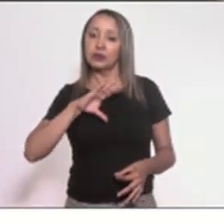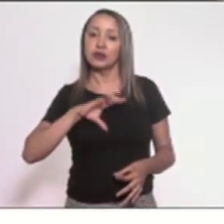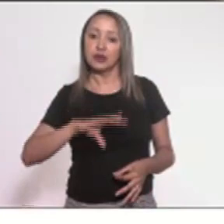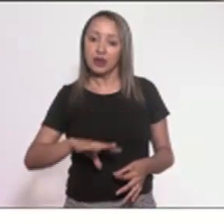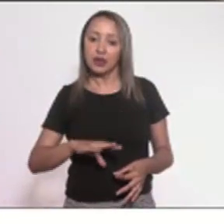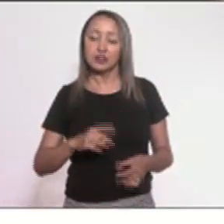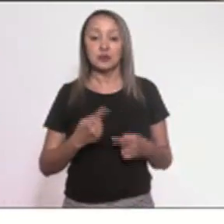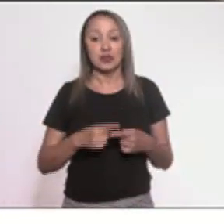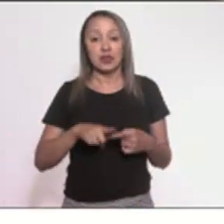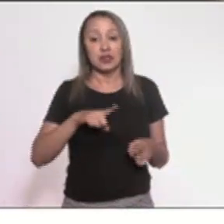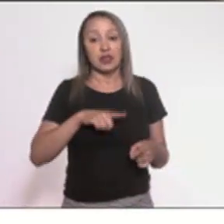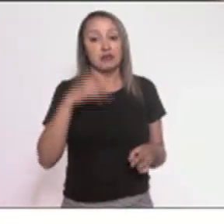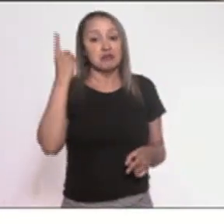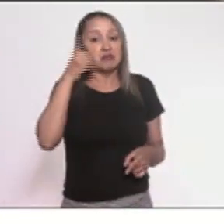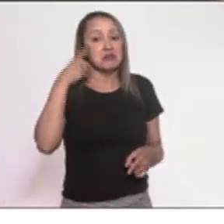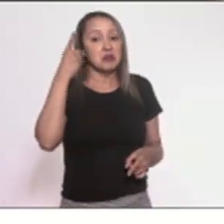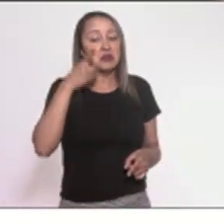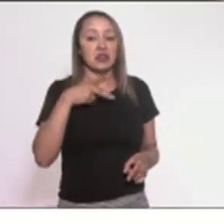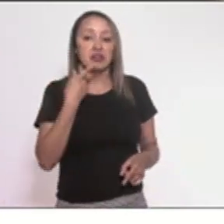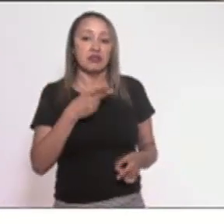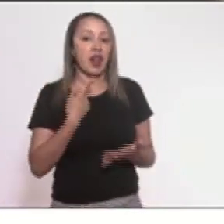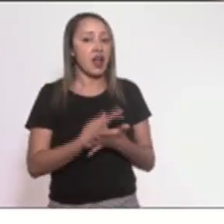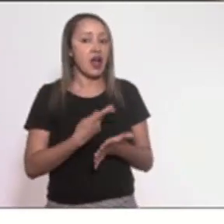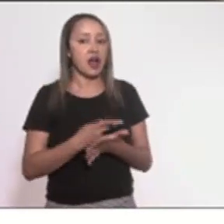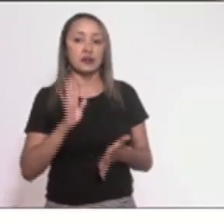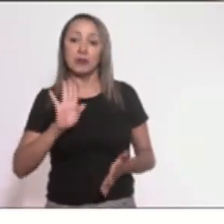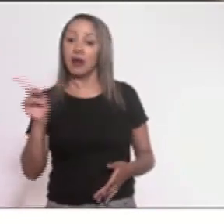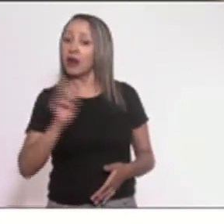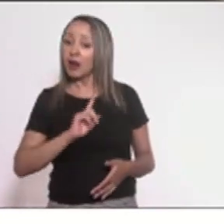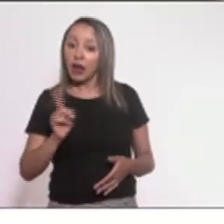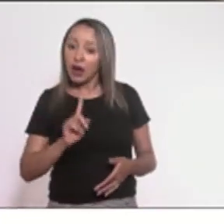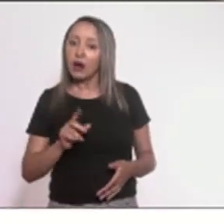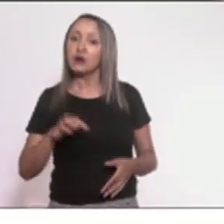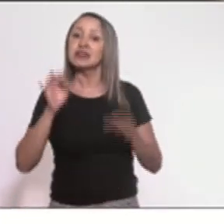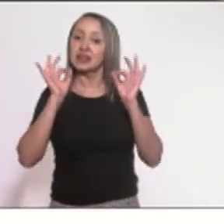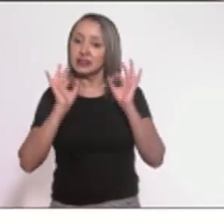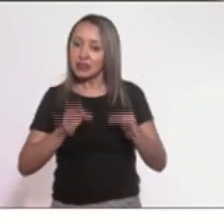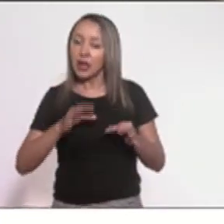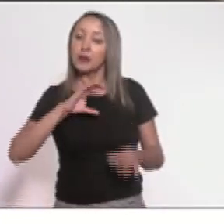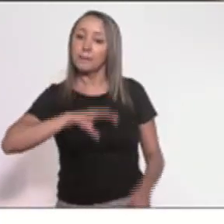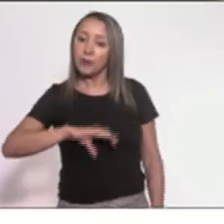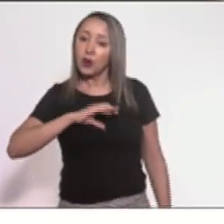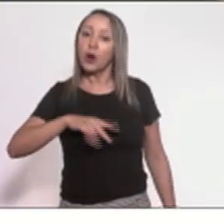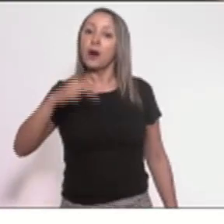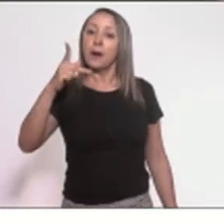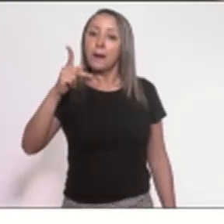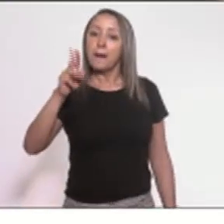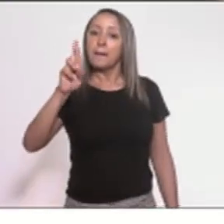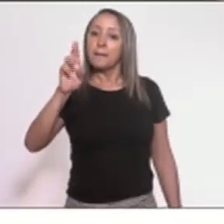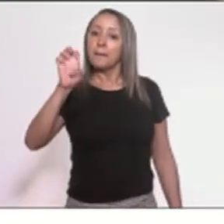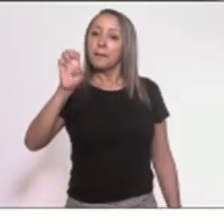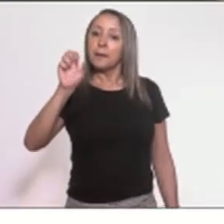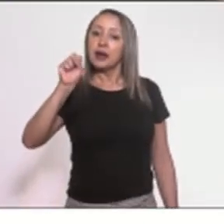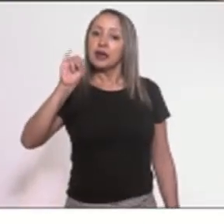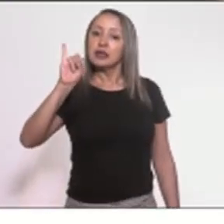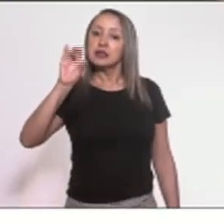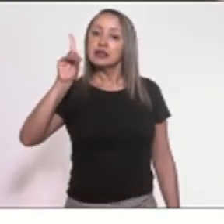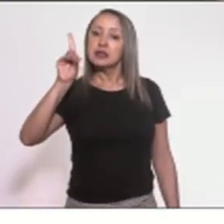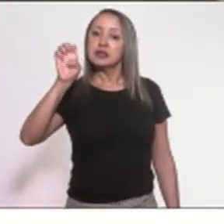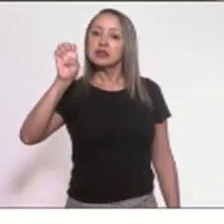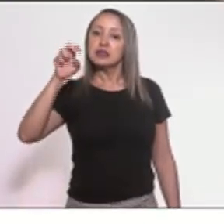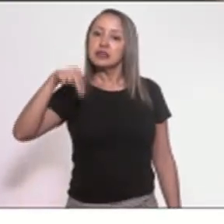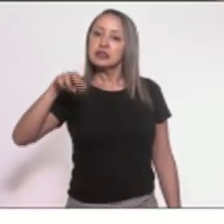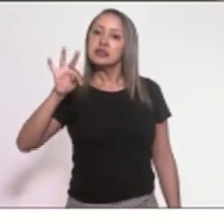uma expressão que é prevista sim no nosso dicionário da língua portuguesa. Então, presidenta, com muito orgulho te